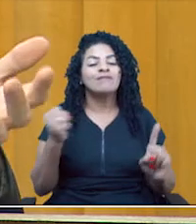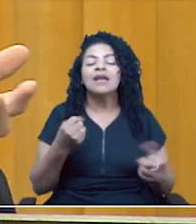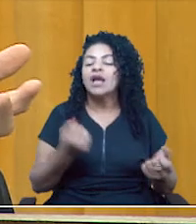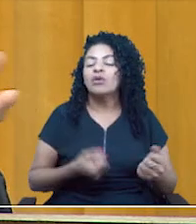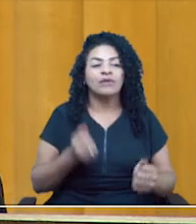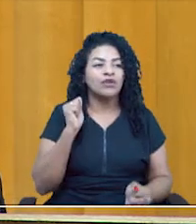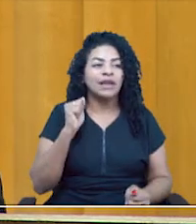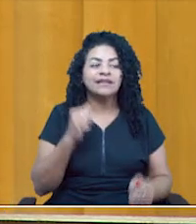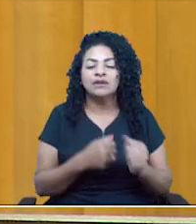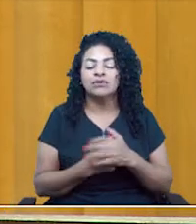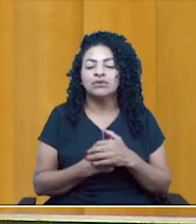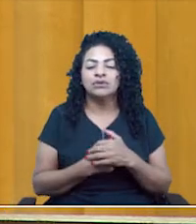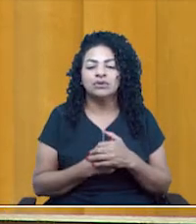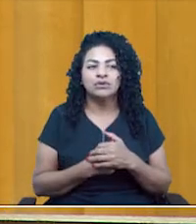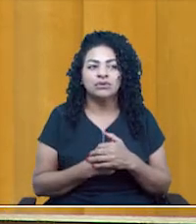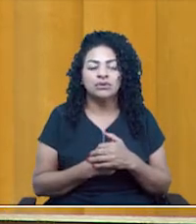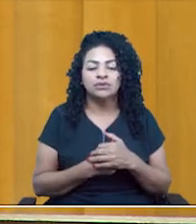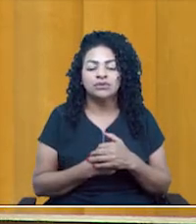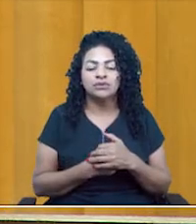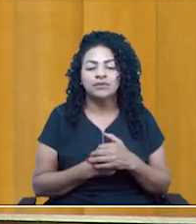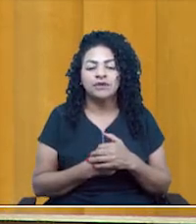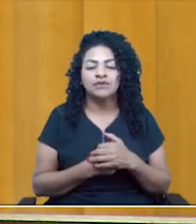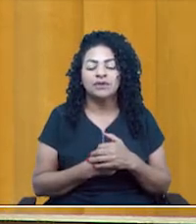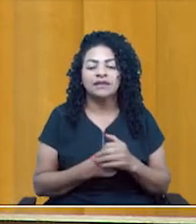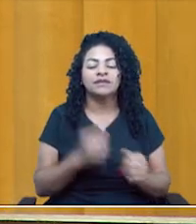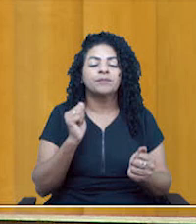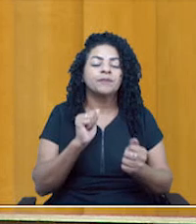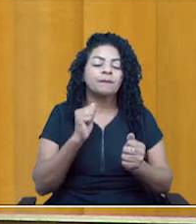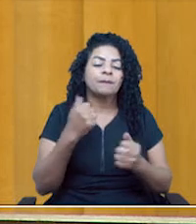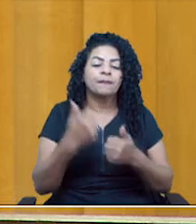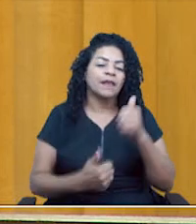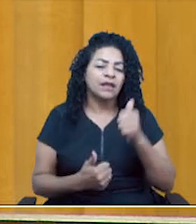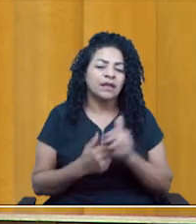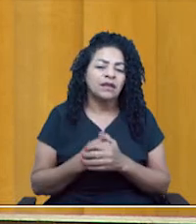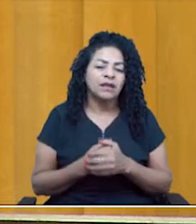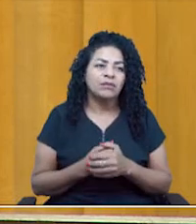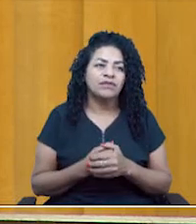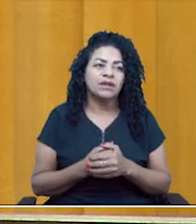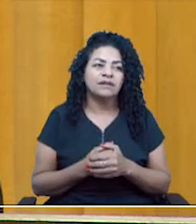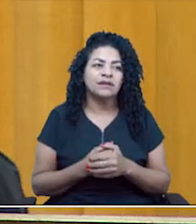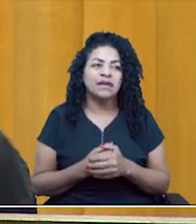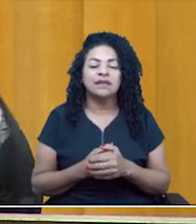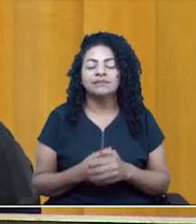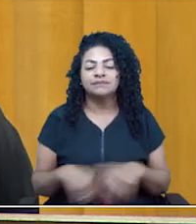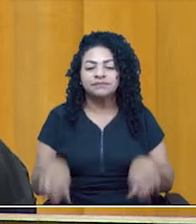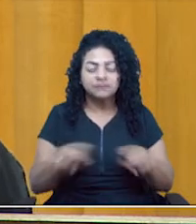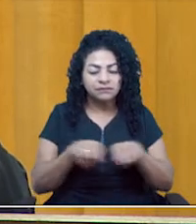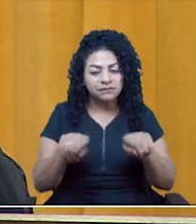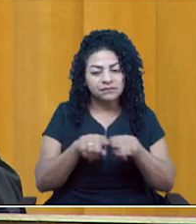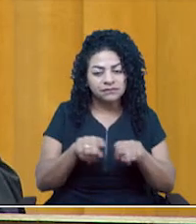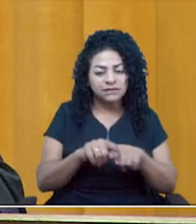porque tem servidores também que se expõem às situações, e isso é algo que, obviamente, com todas essas